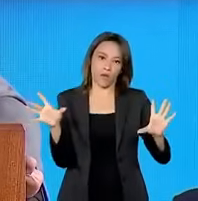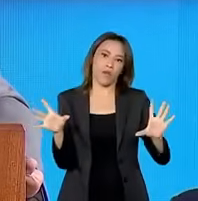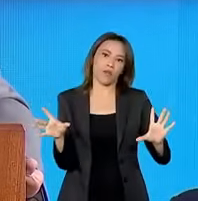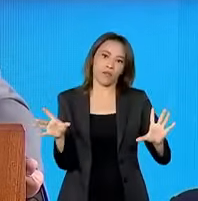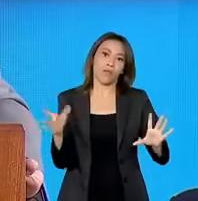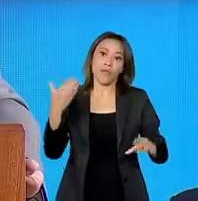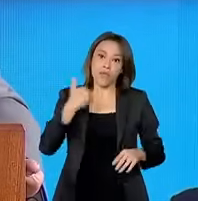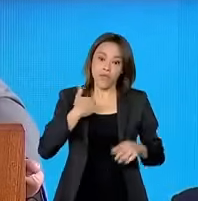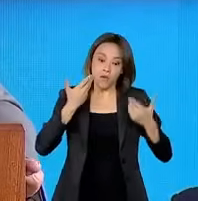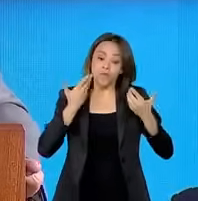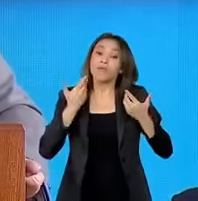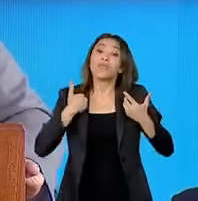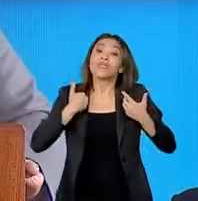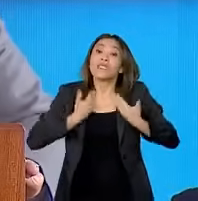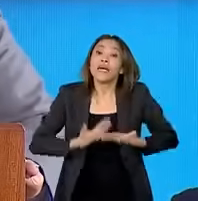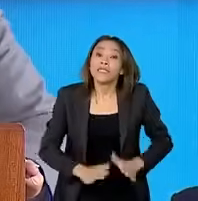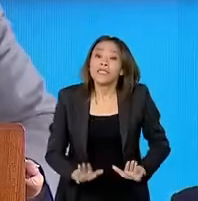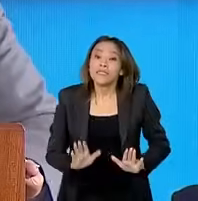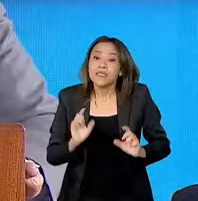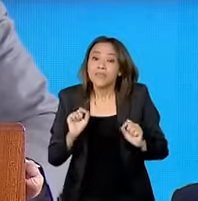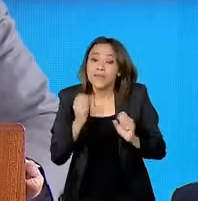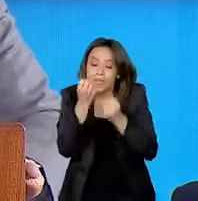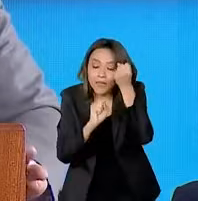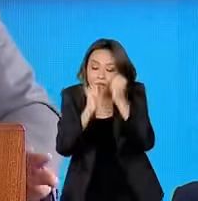porta de fábrica.